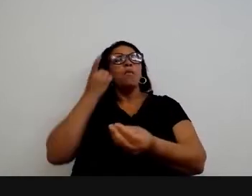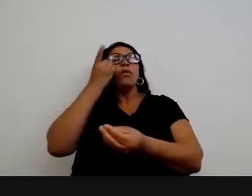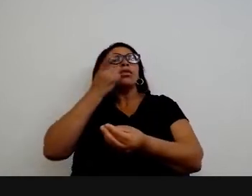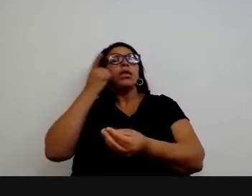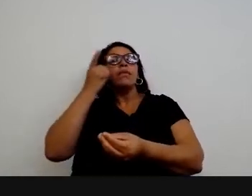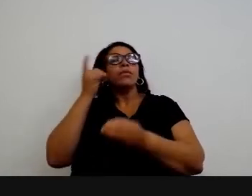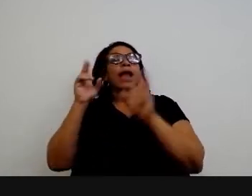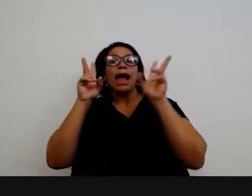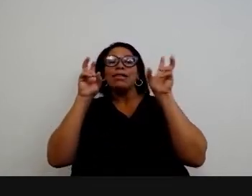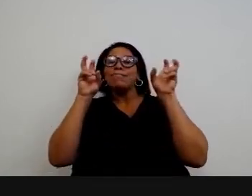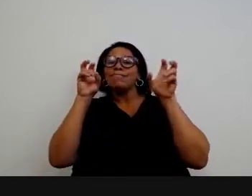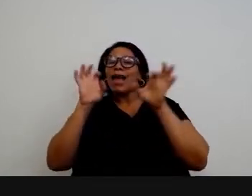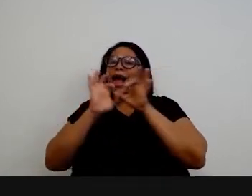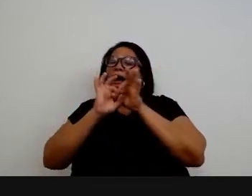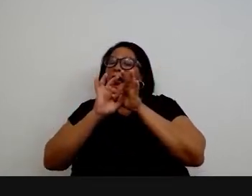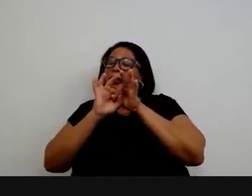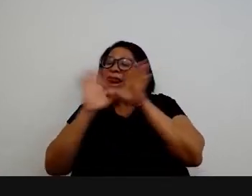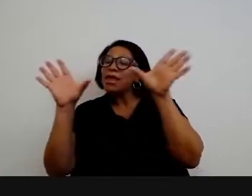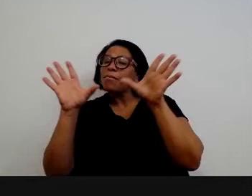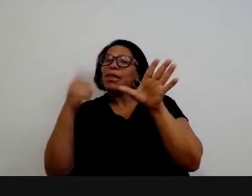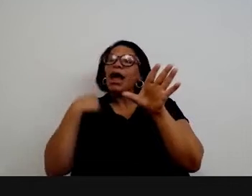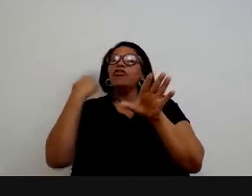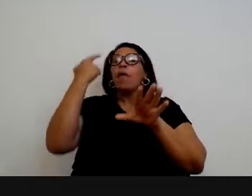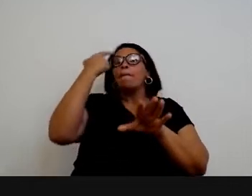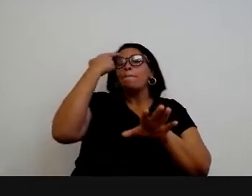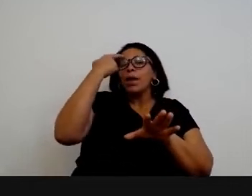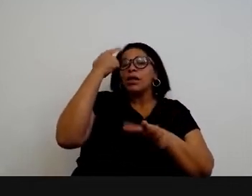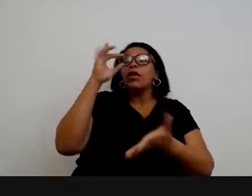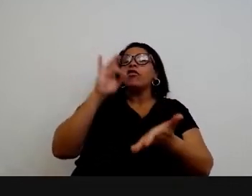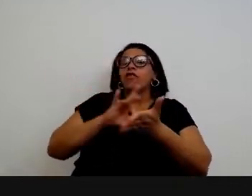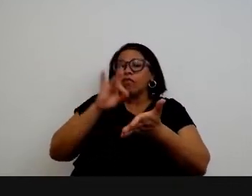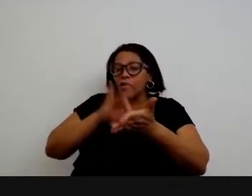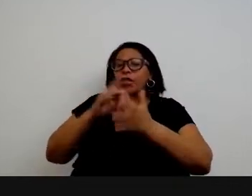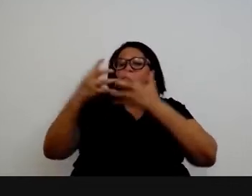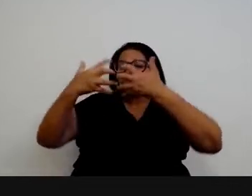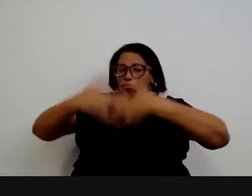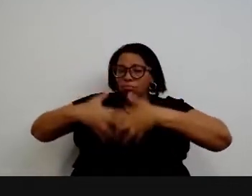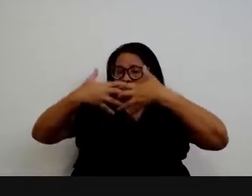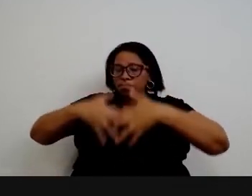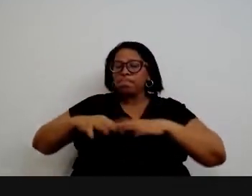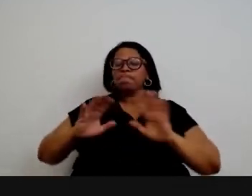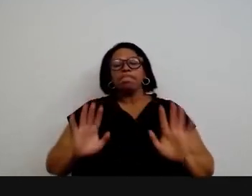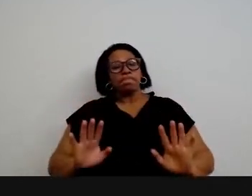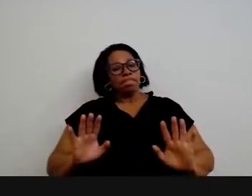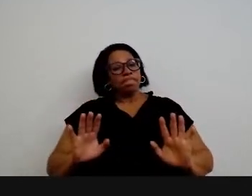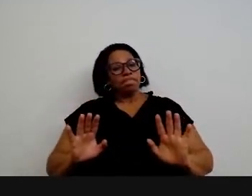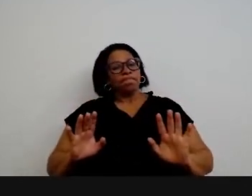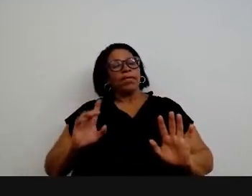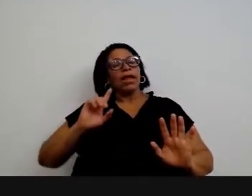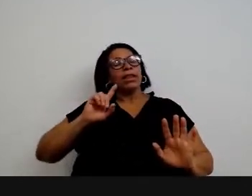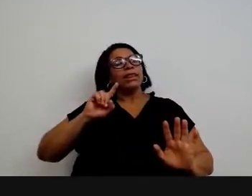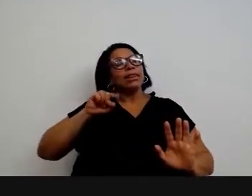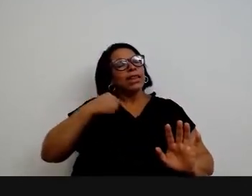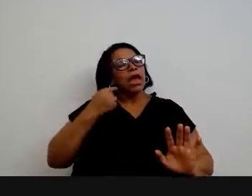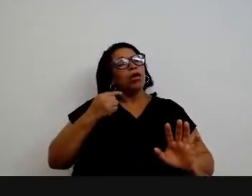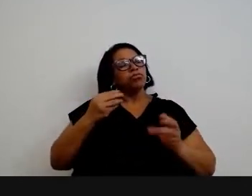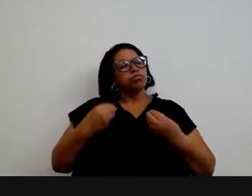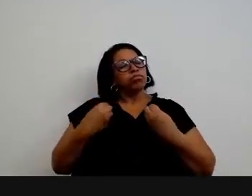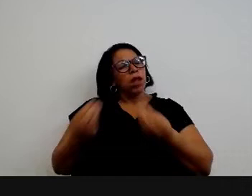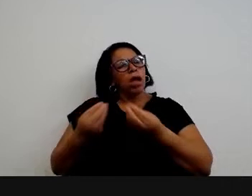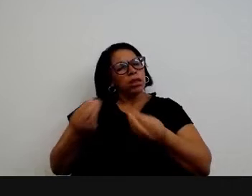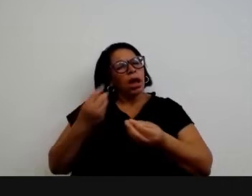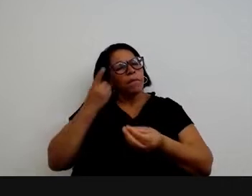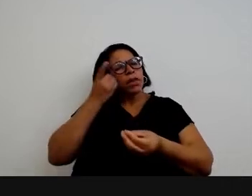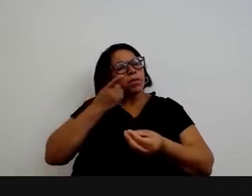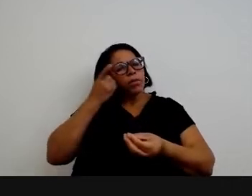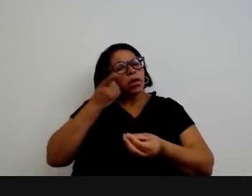liberdade, entre aspas, absoluta de pensamento, de fala, de reflexão. E dou tanto isso para